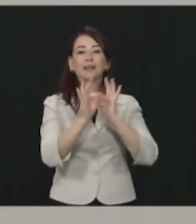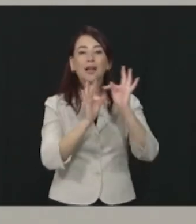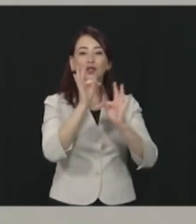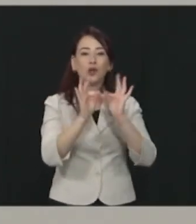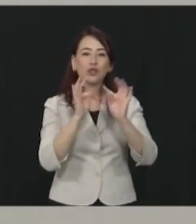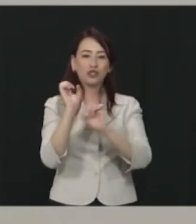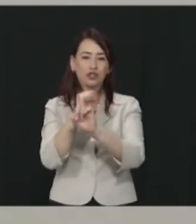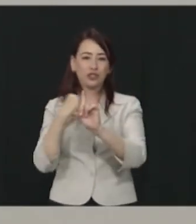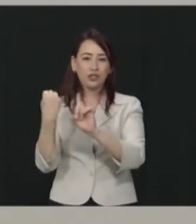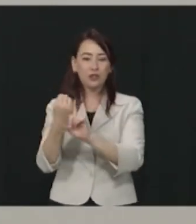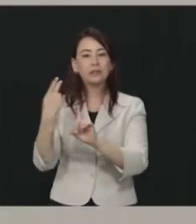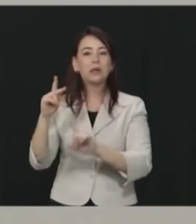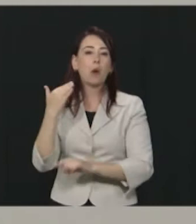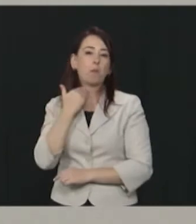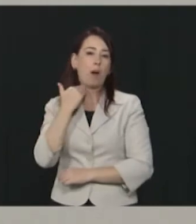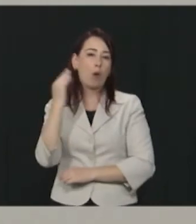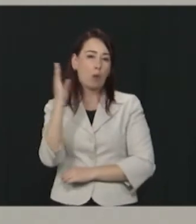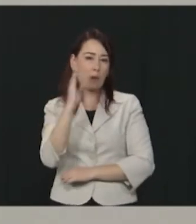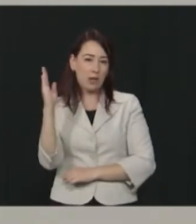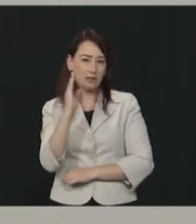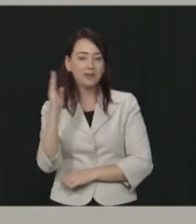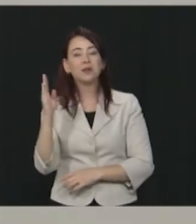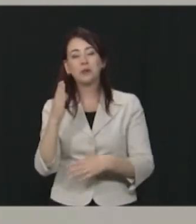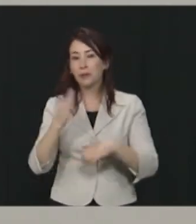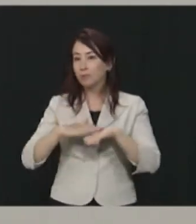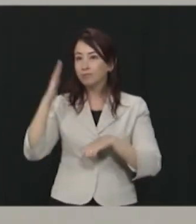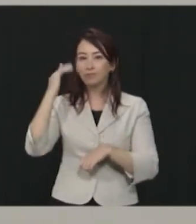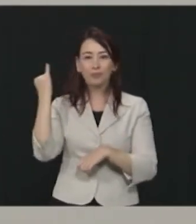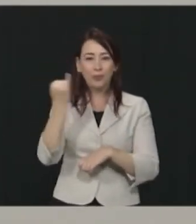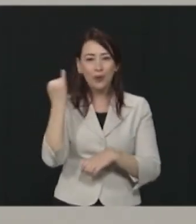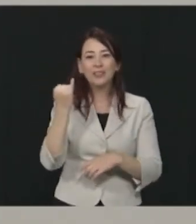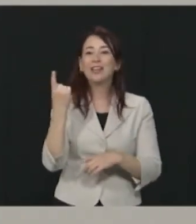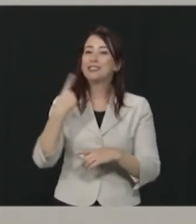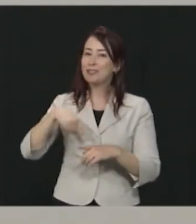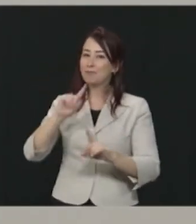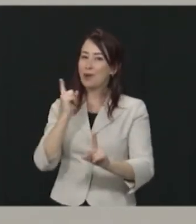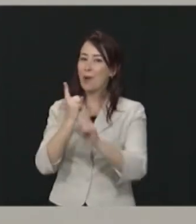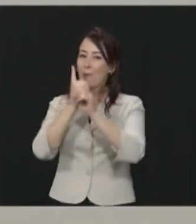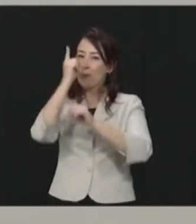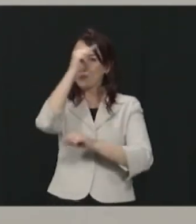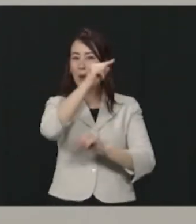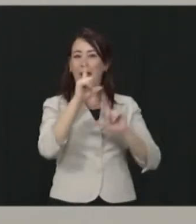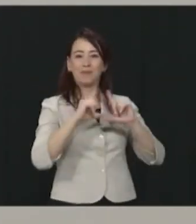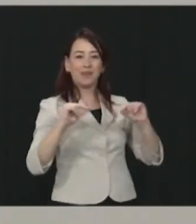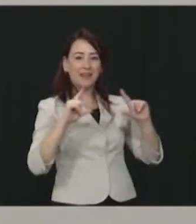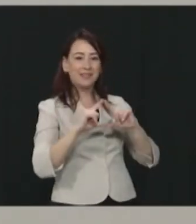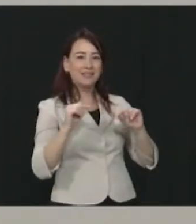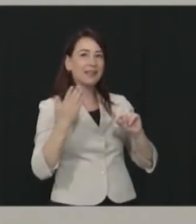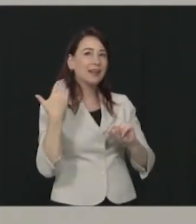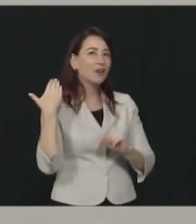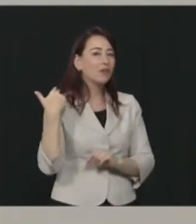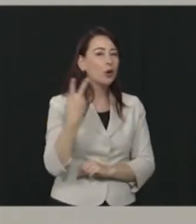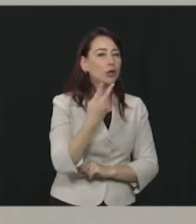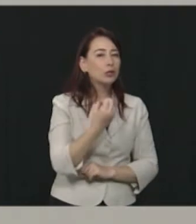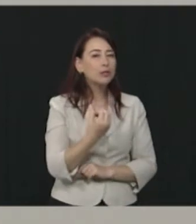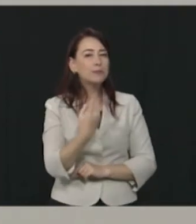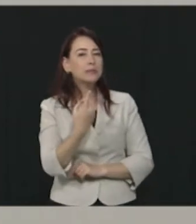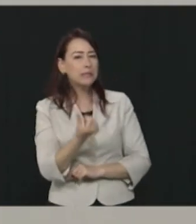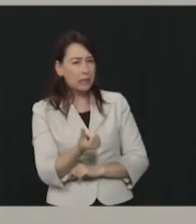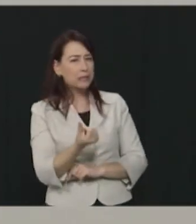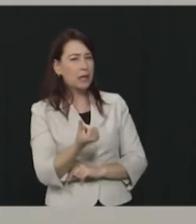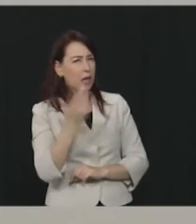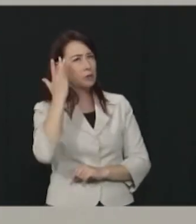do Brasil, super importante. A gente se encontrou lá em Brasília, isso no final de 2016, se eu não me